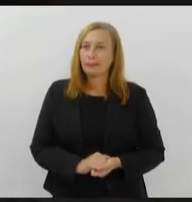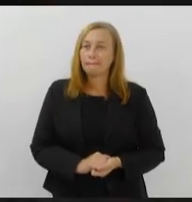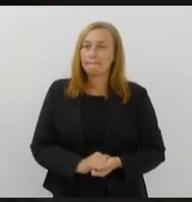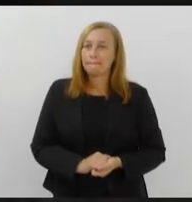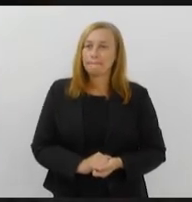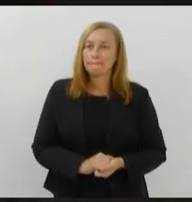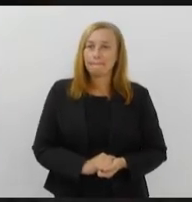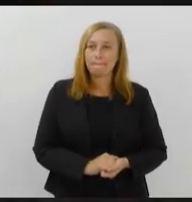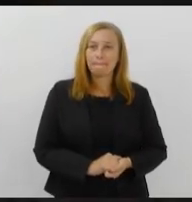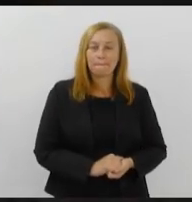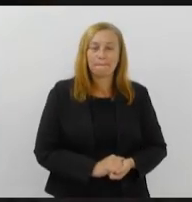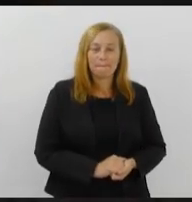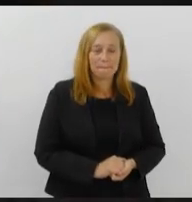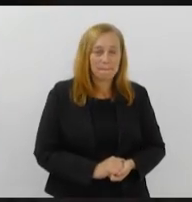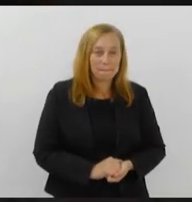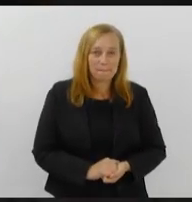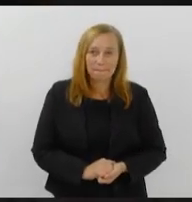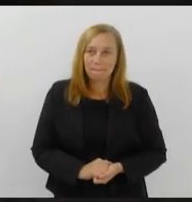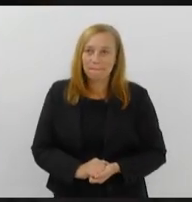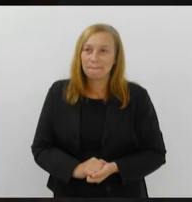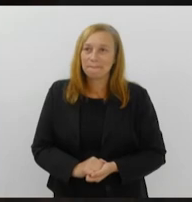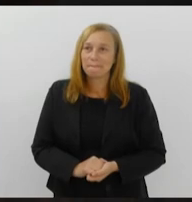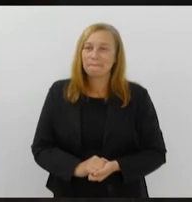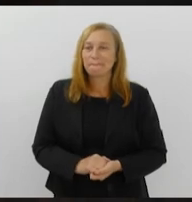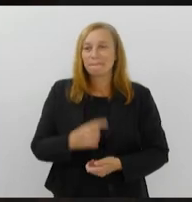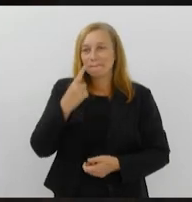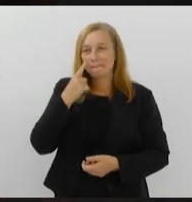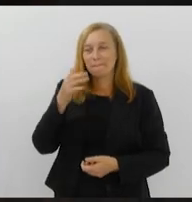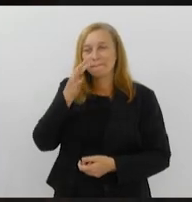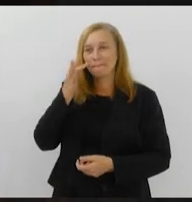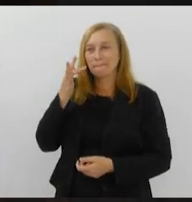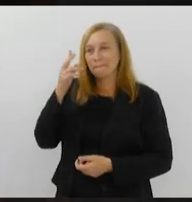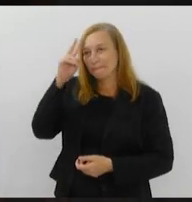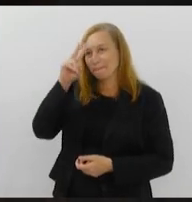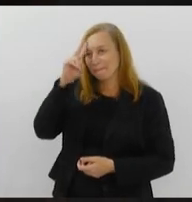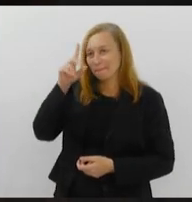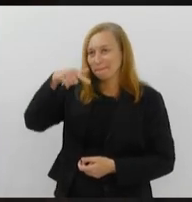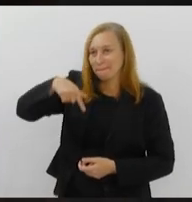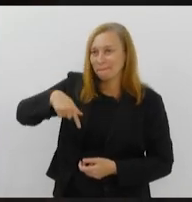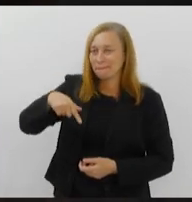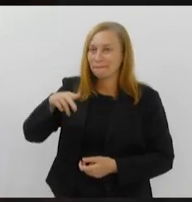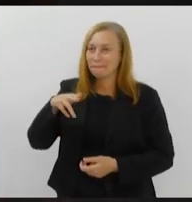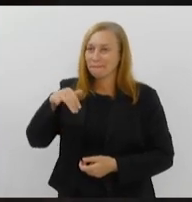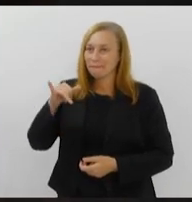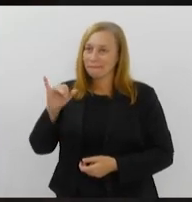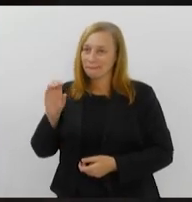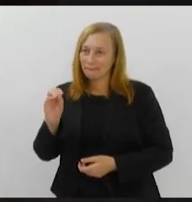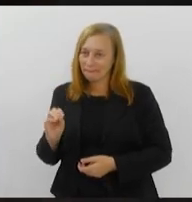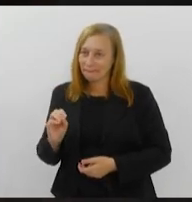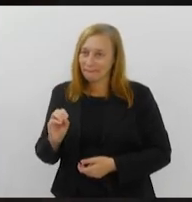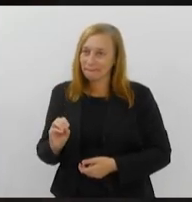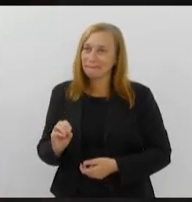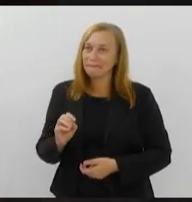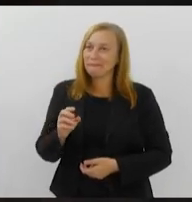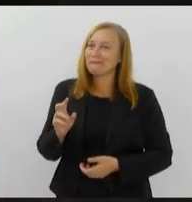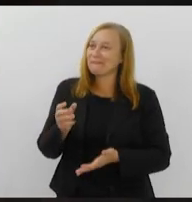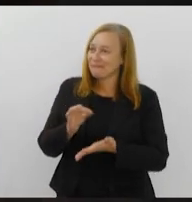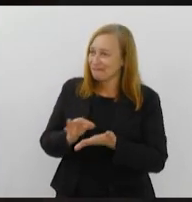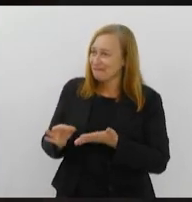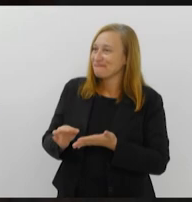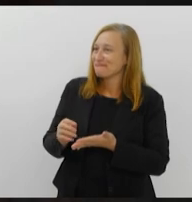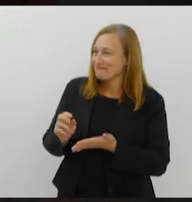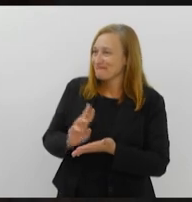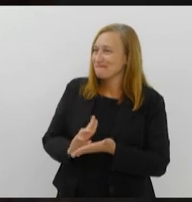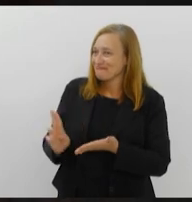senhor... eu até olhei para o Serafim, desde hora que eu vi um quiabo. Nós vamos... Está escrito. Vossa Excelência,